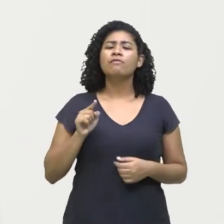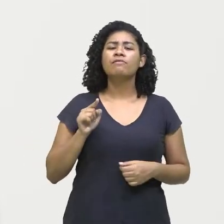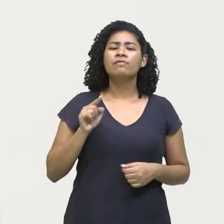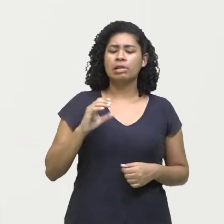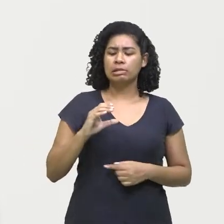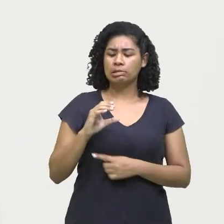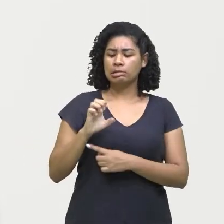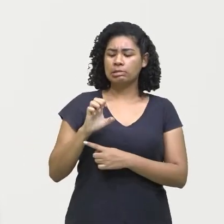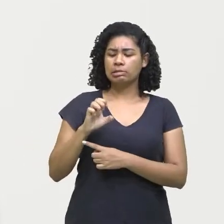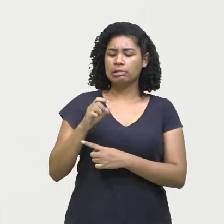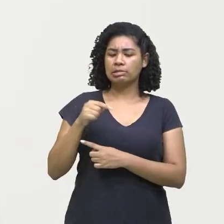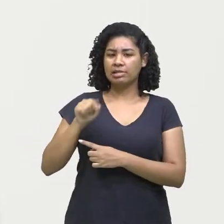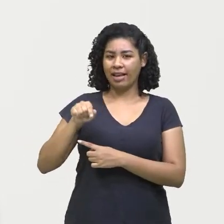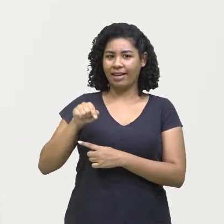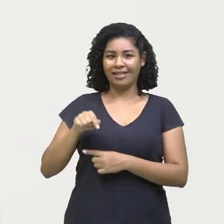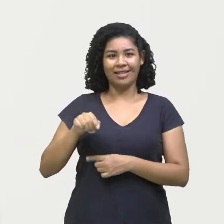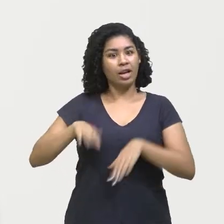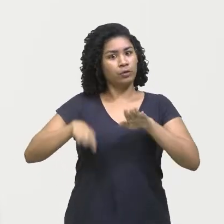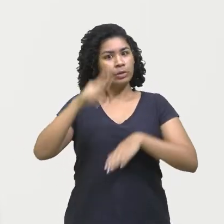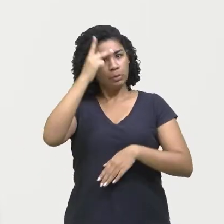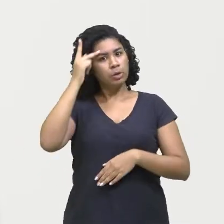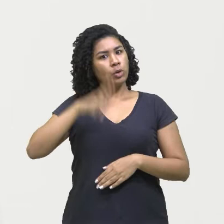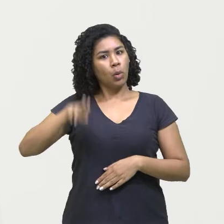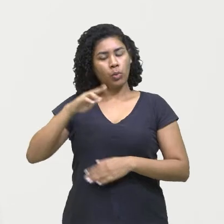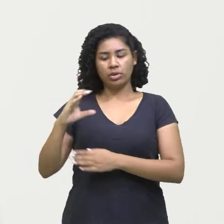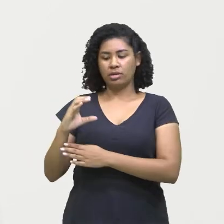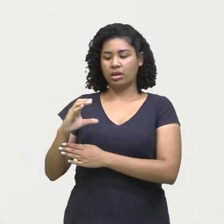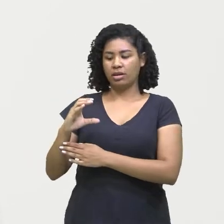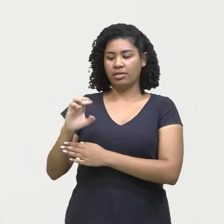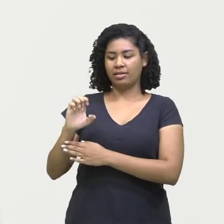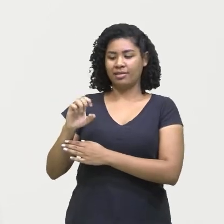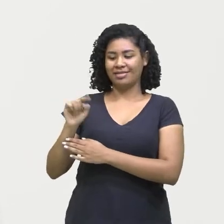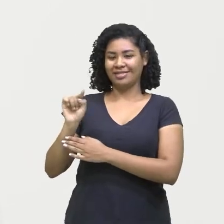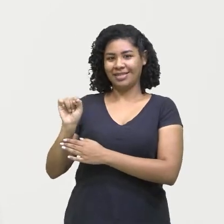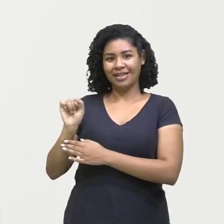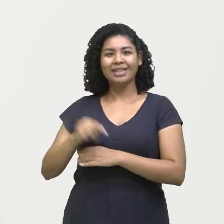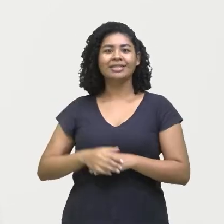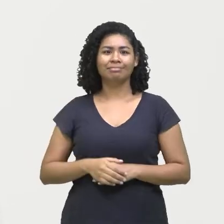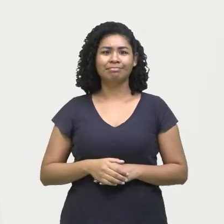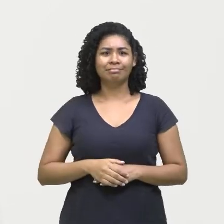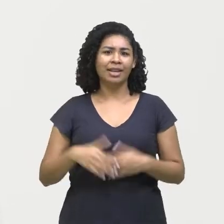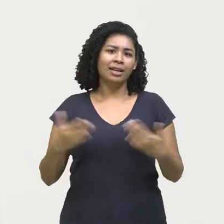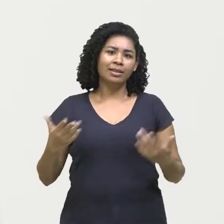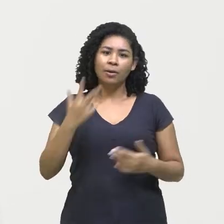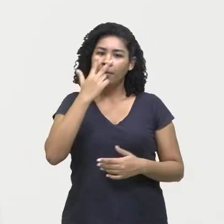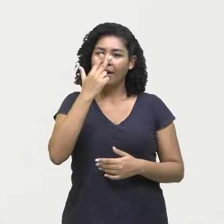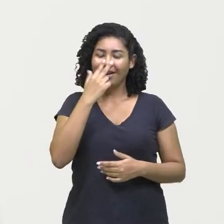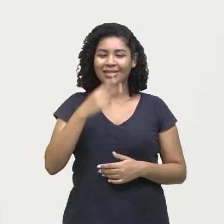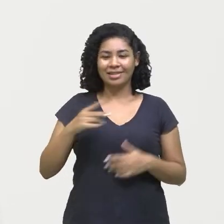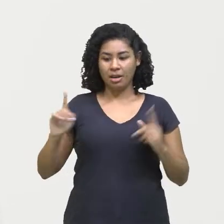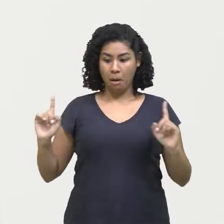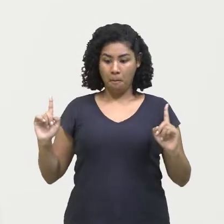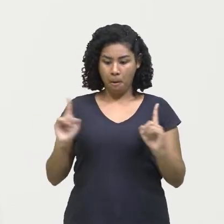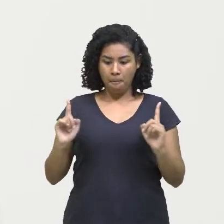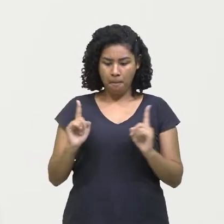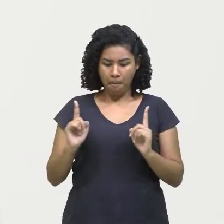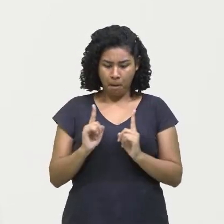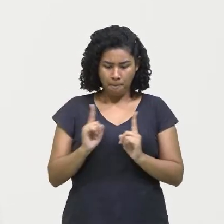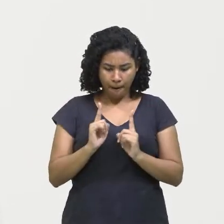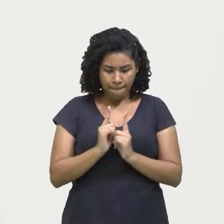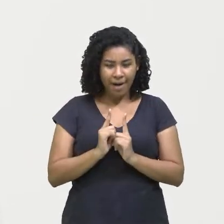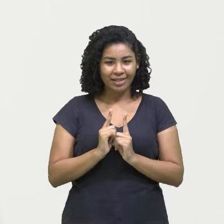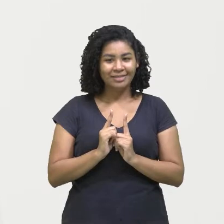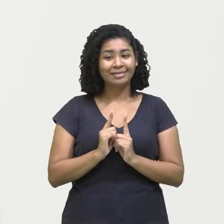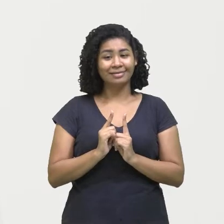está fazendo? Então, esse ser aí, esse vós-me-ser, já chegou lá no ser, só o ser e o não